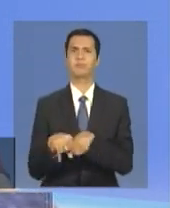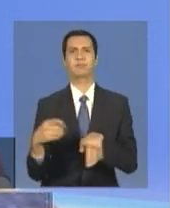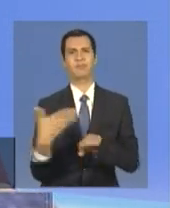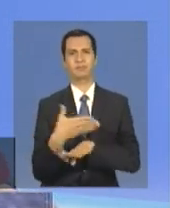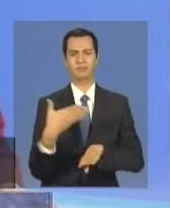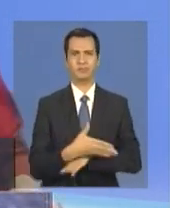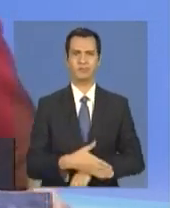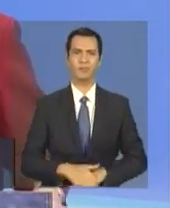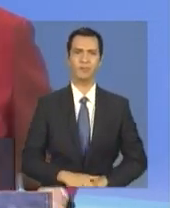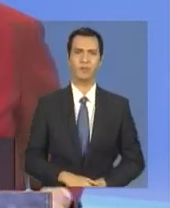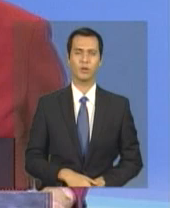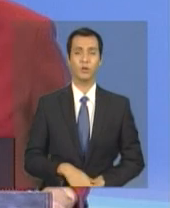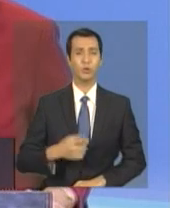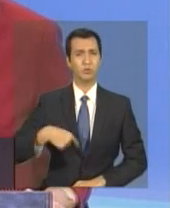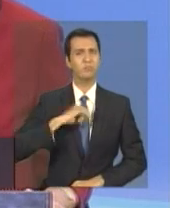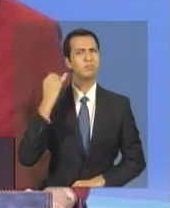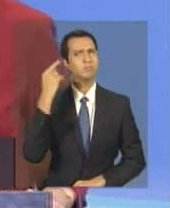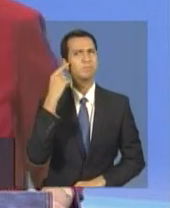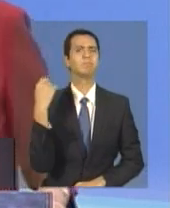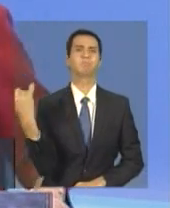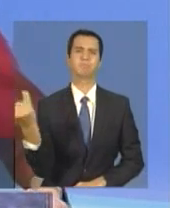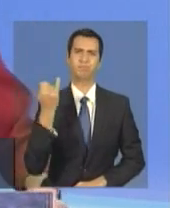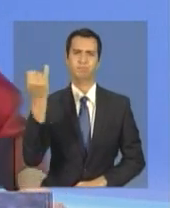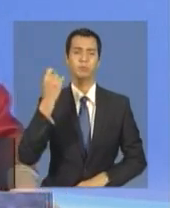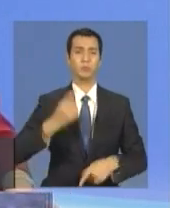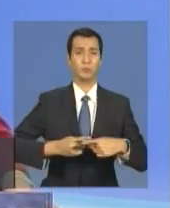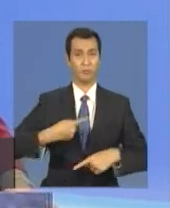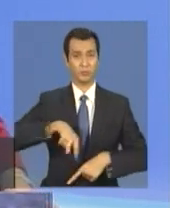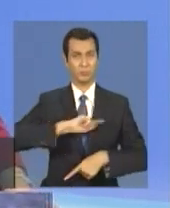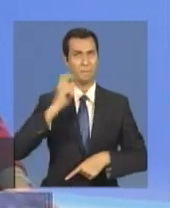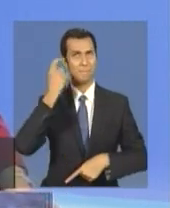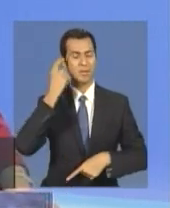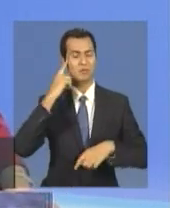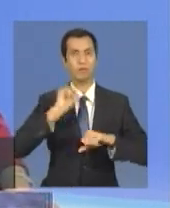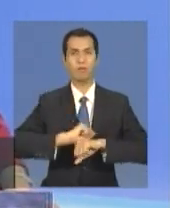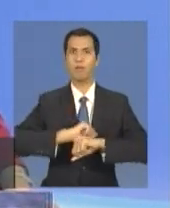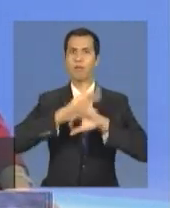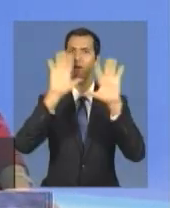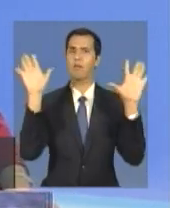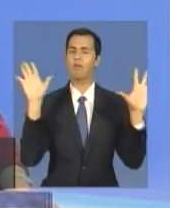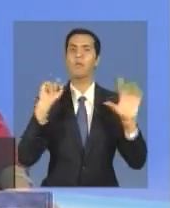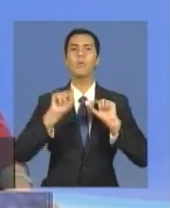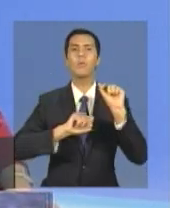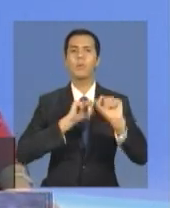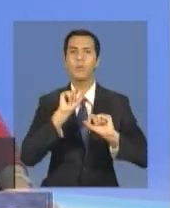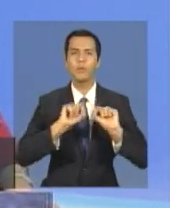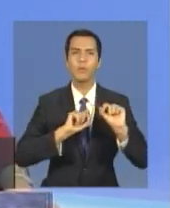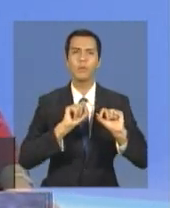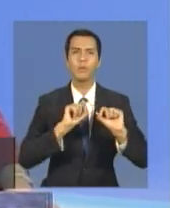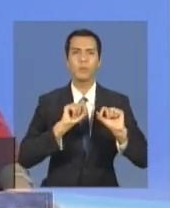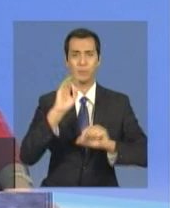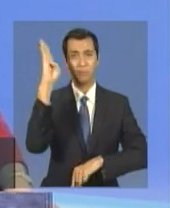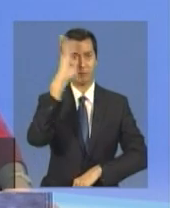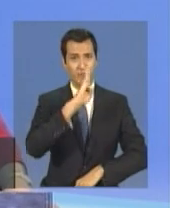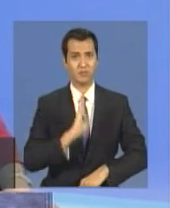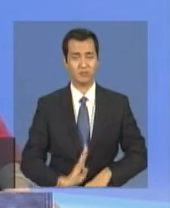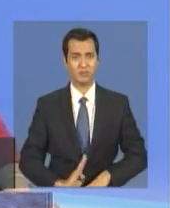nós, é muito importante, porque temos clareza que o Brasil tem